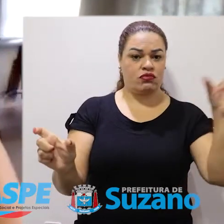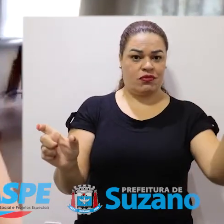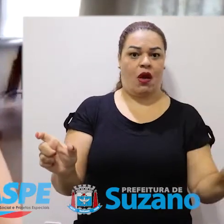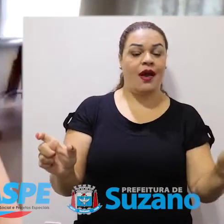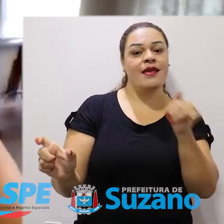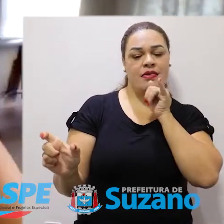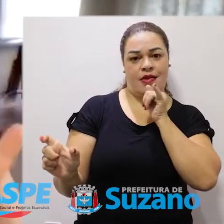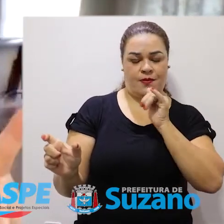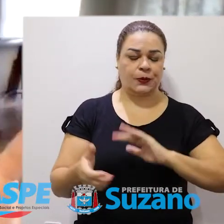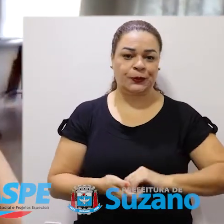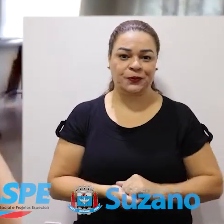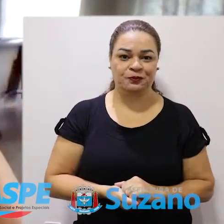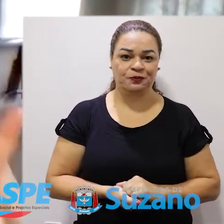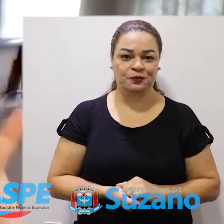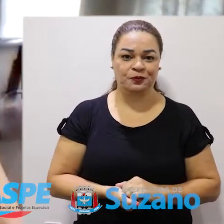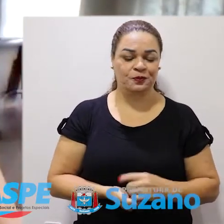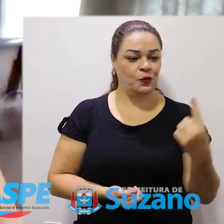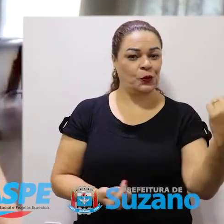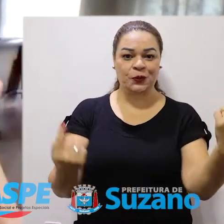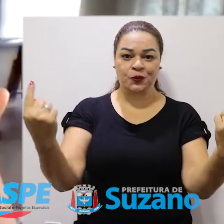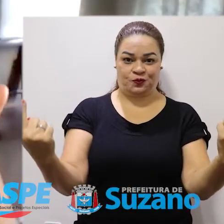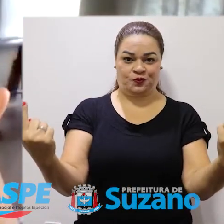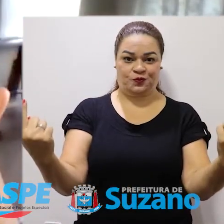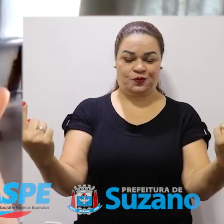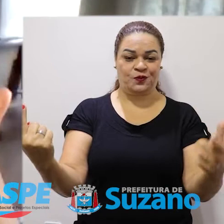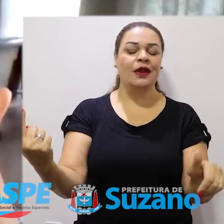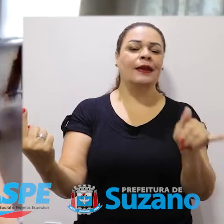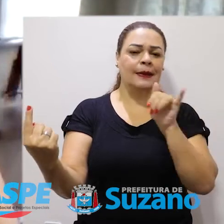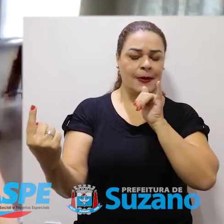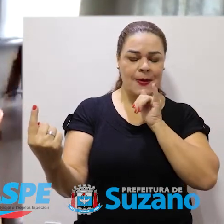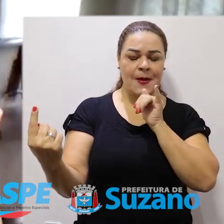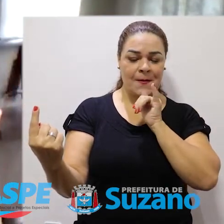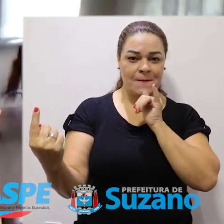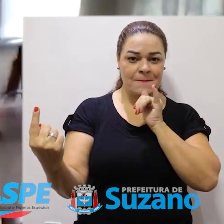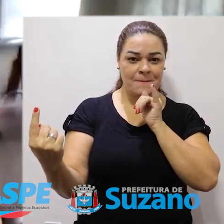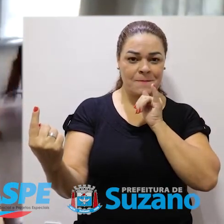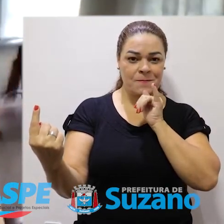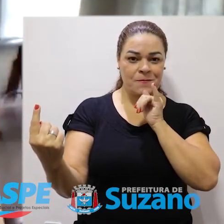Por exemplo, né, eu vou aqui dar 2 exemplos bastante